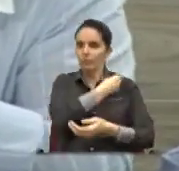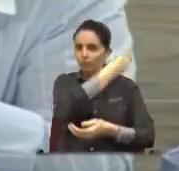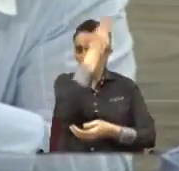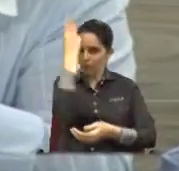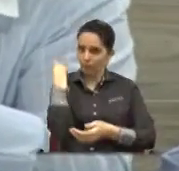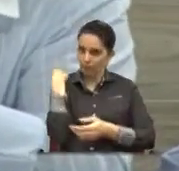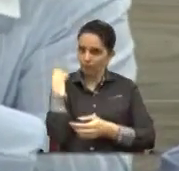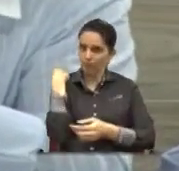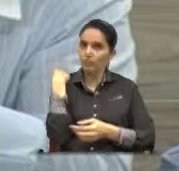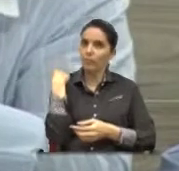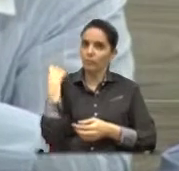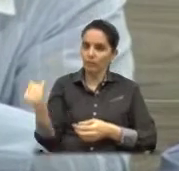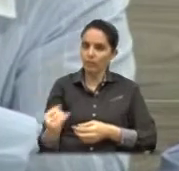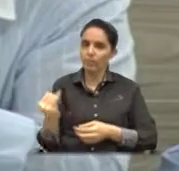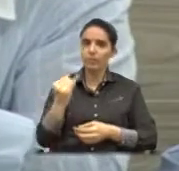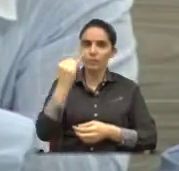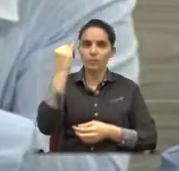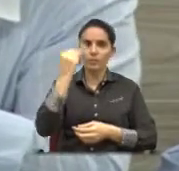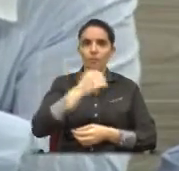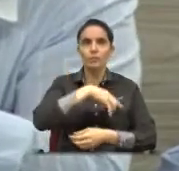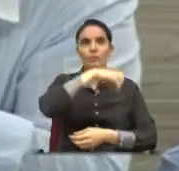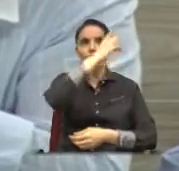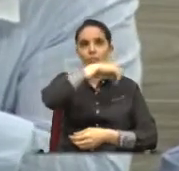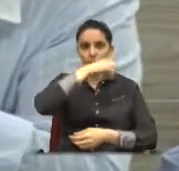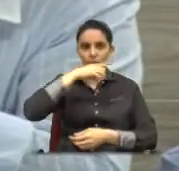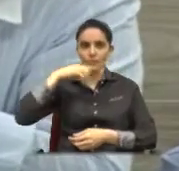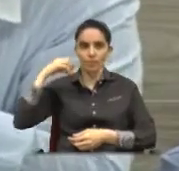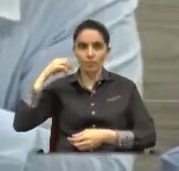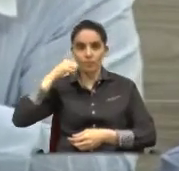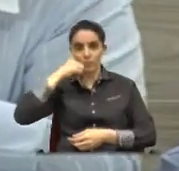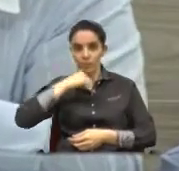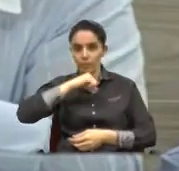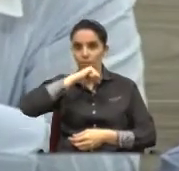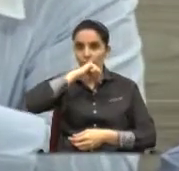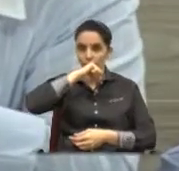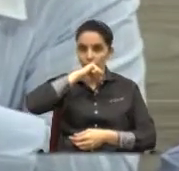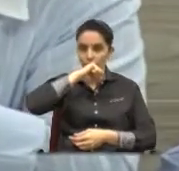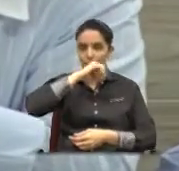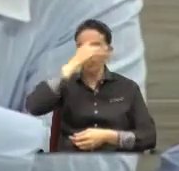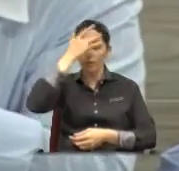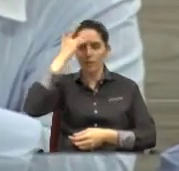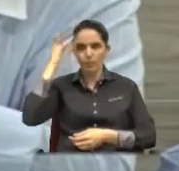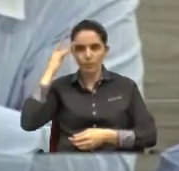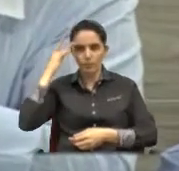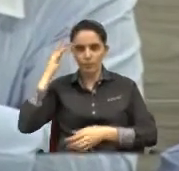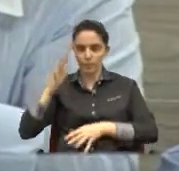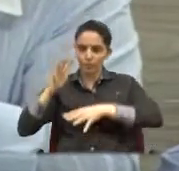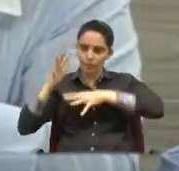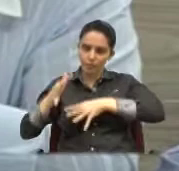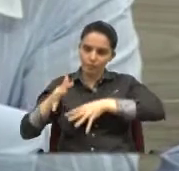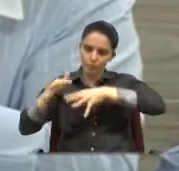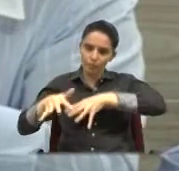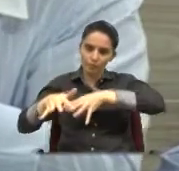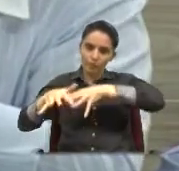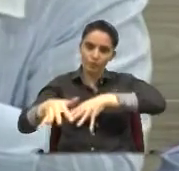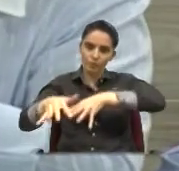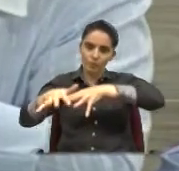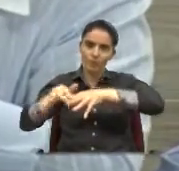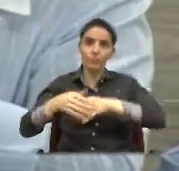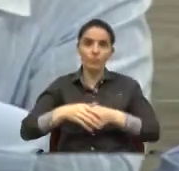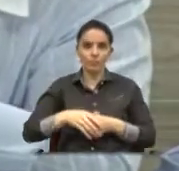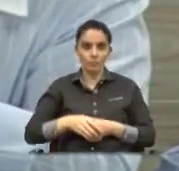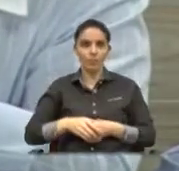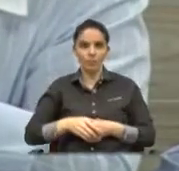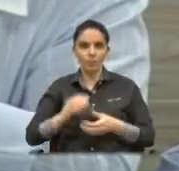como sendo mãe de Romero, esposa de Romero, também, né, para mim é uma grande honra essa lembrança de Nossa Senhora